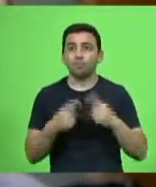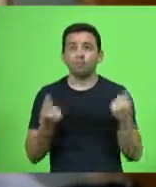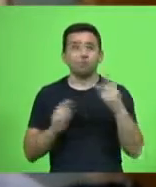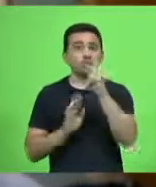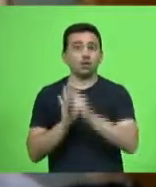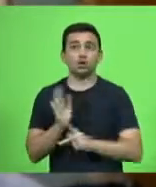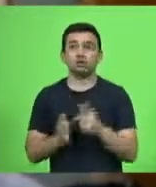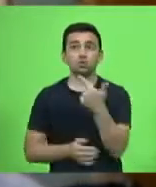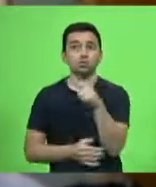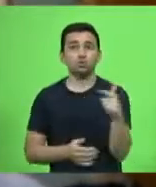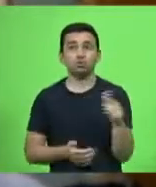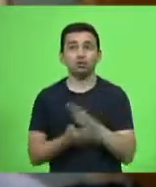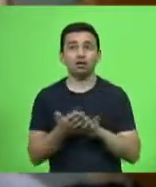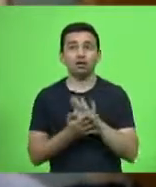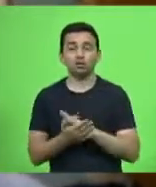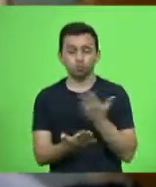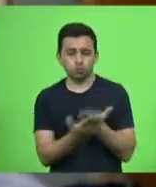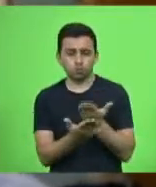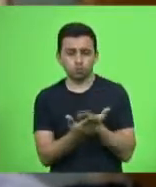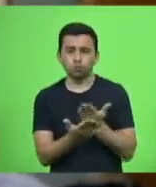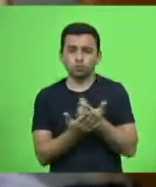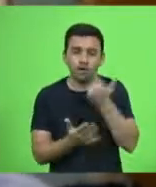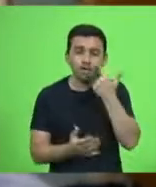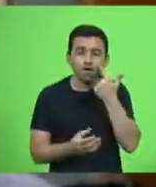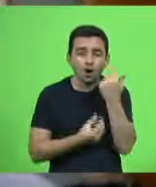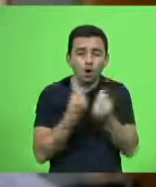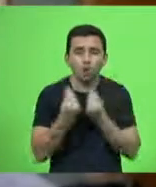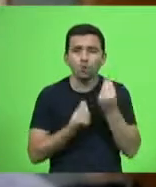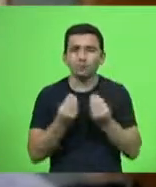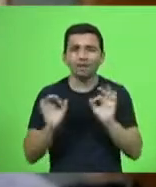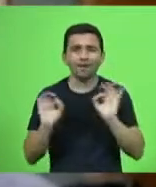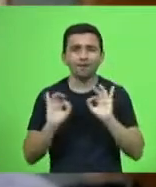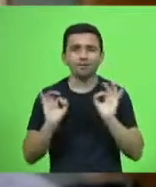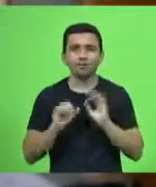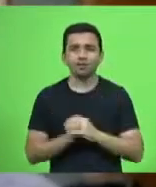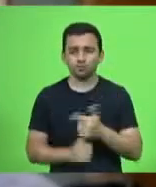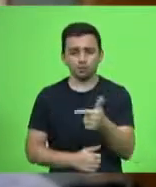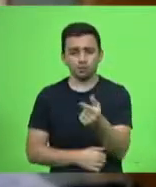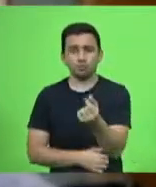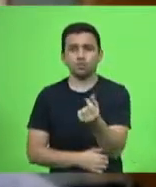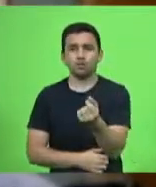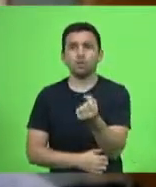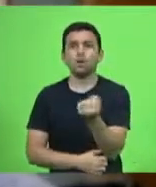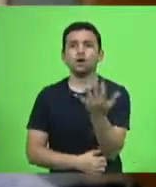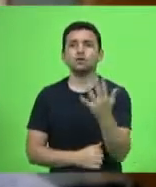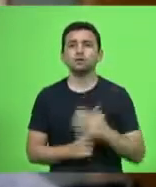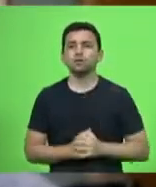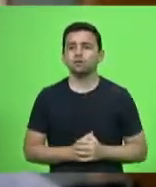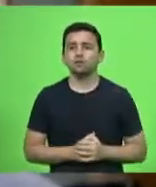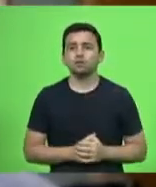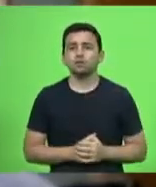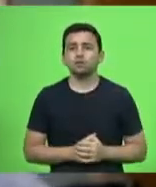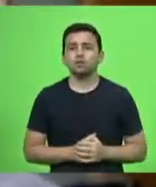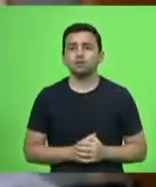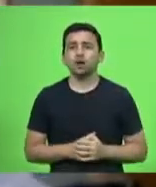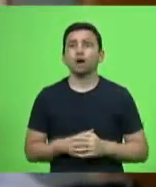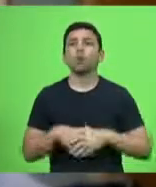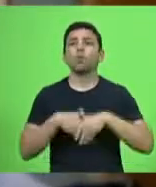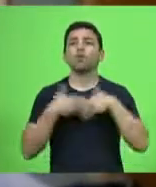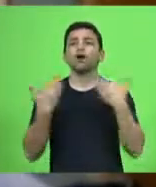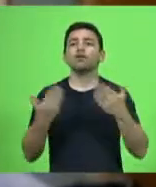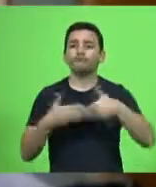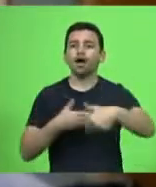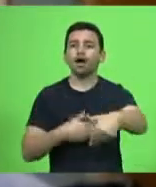projeto, não tem estudo de viabilidade, não tem custo dessa obra. Quando é que ela vai